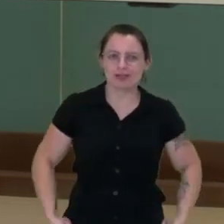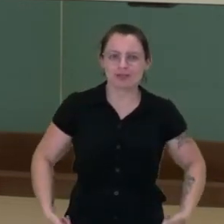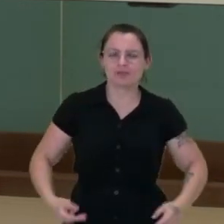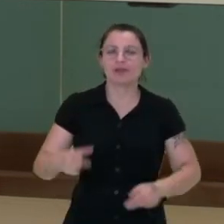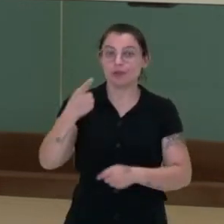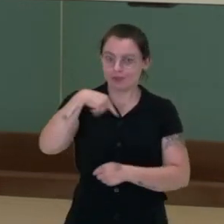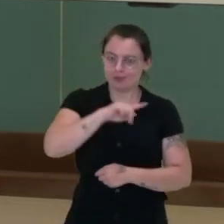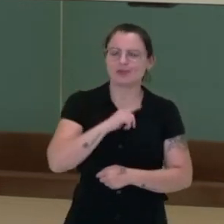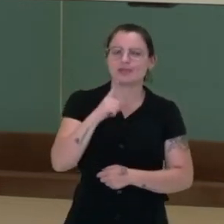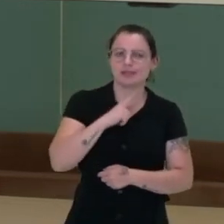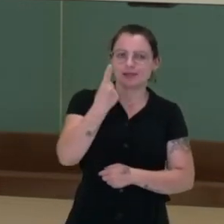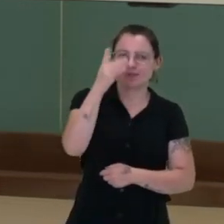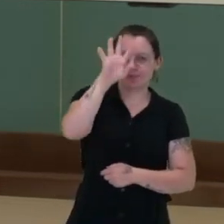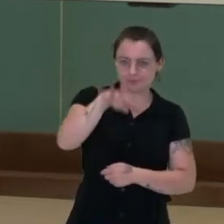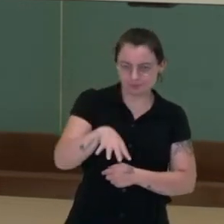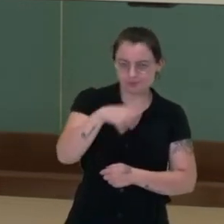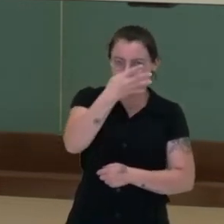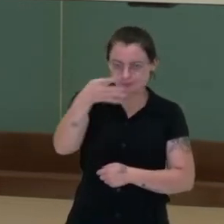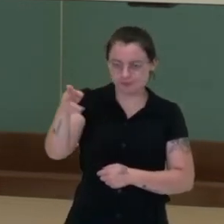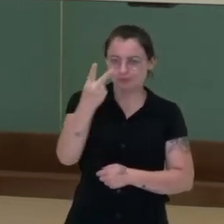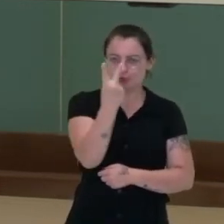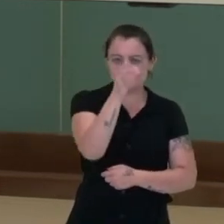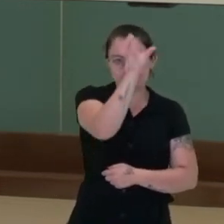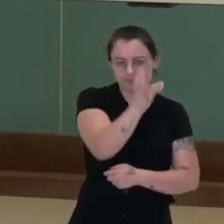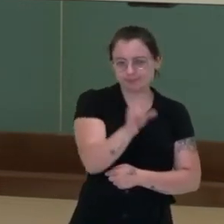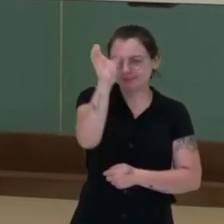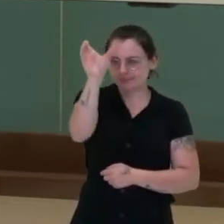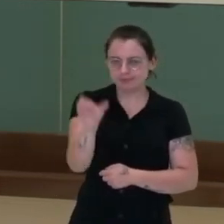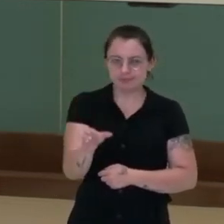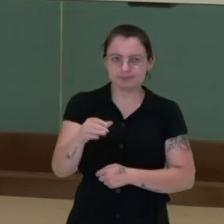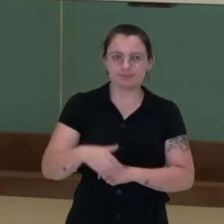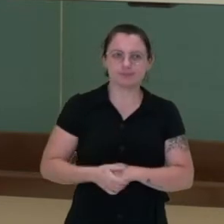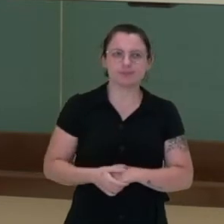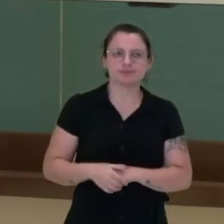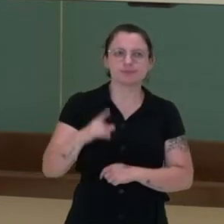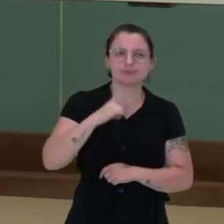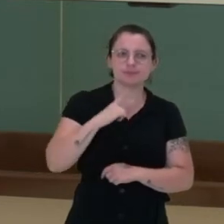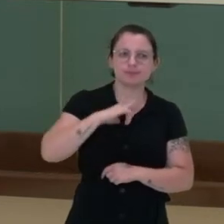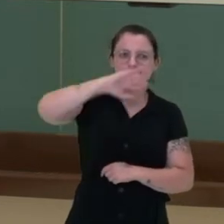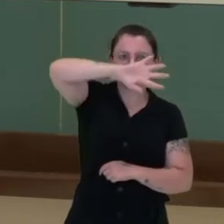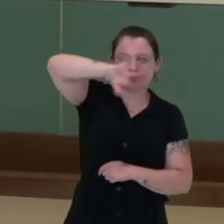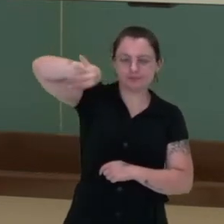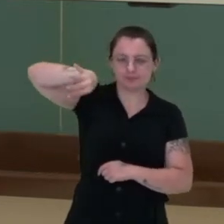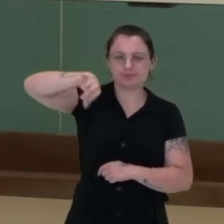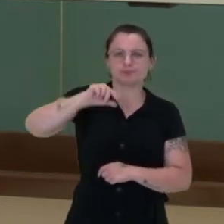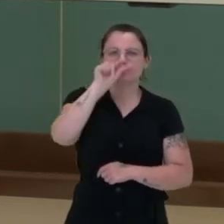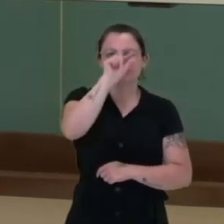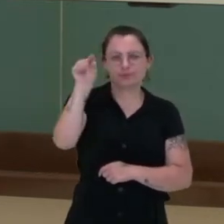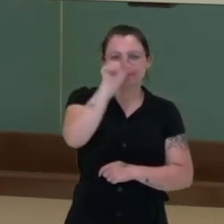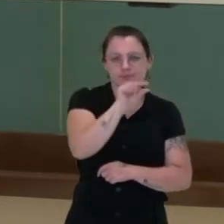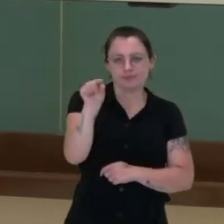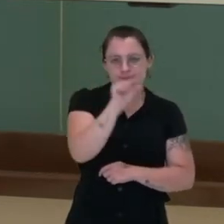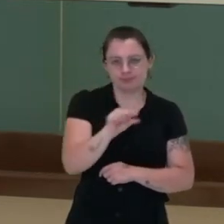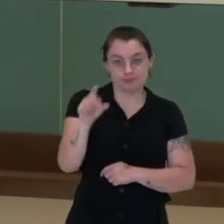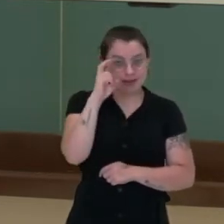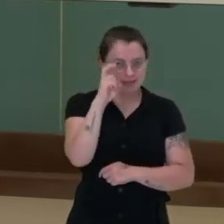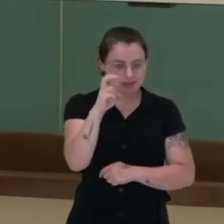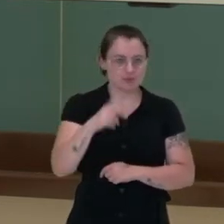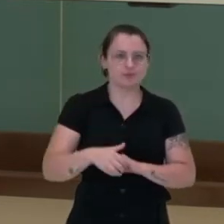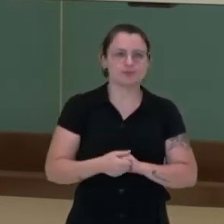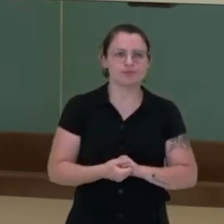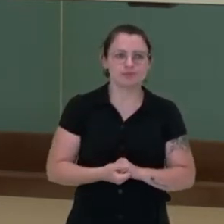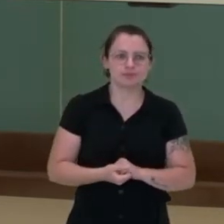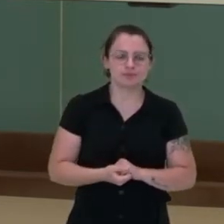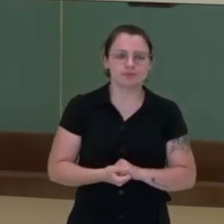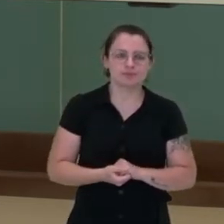uma tabela com duas colunas. E, fora as duas colunas, nós temos cinco linhas. Então, aqui eu já vou dar